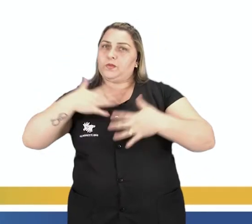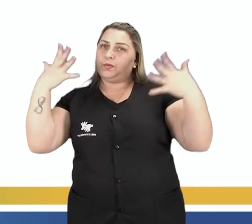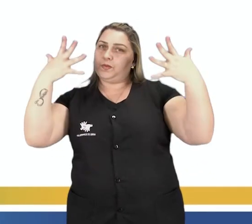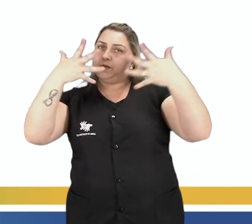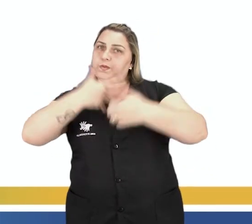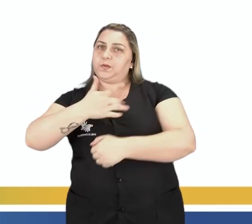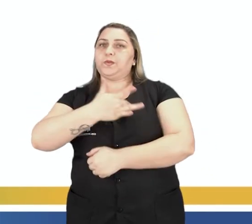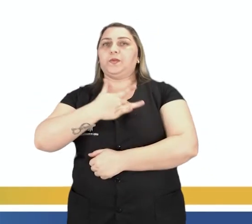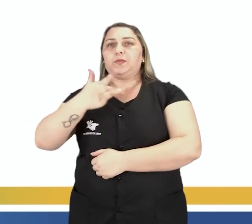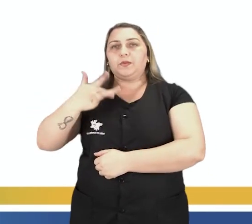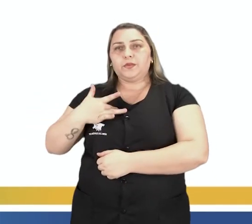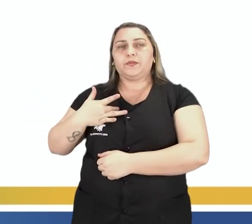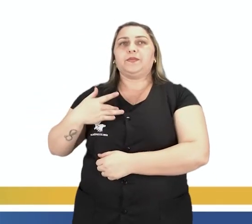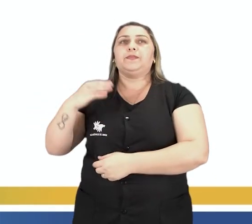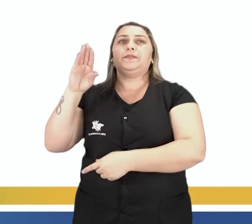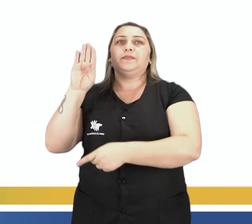saudável.